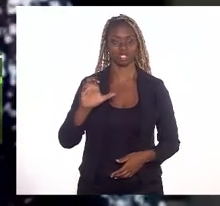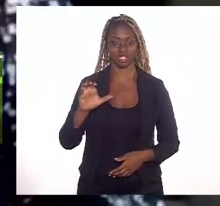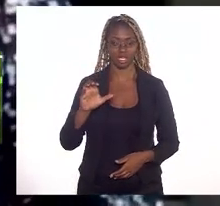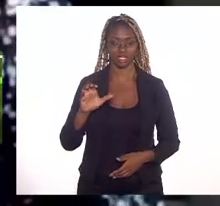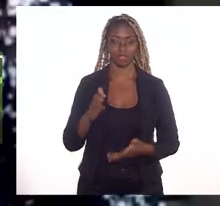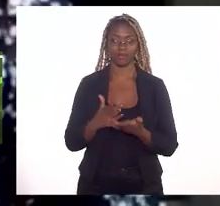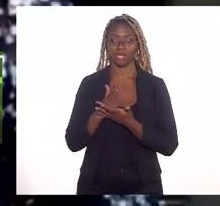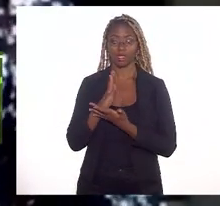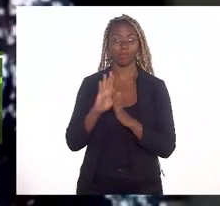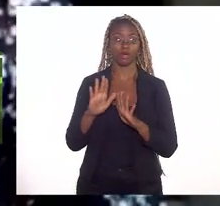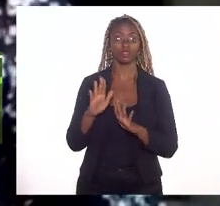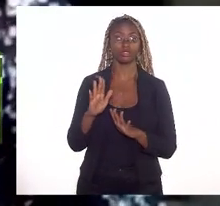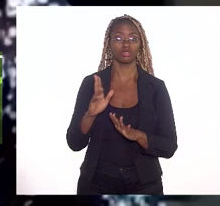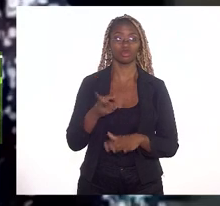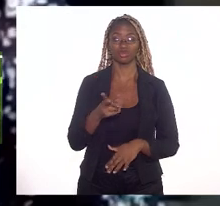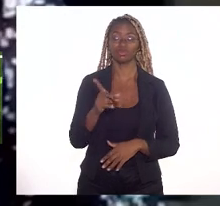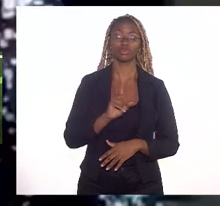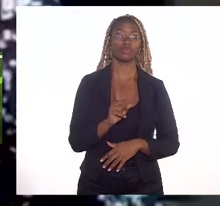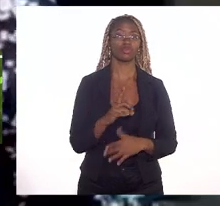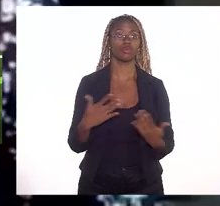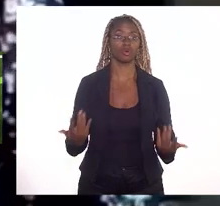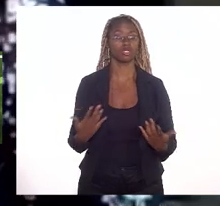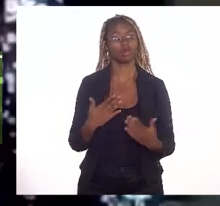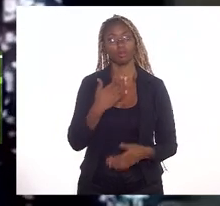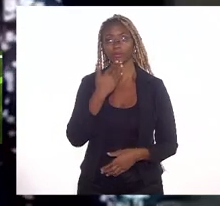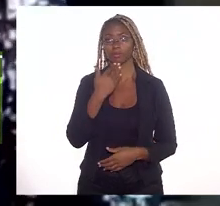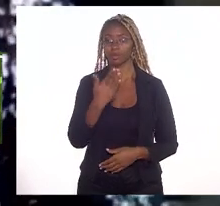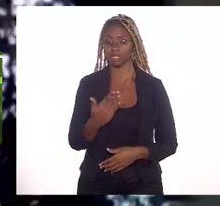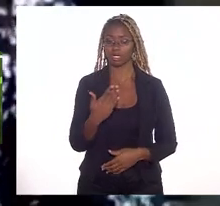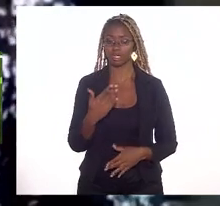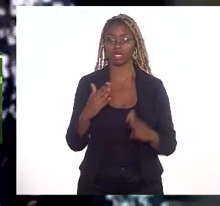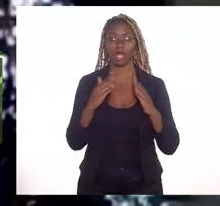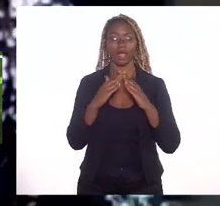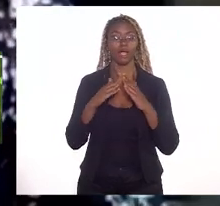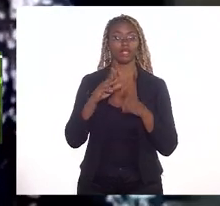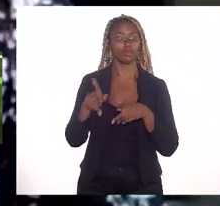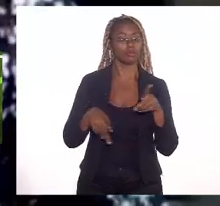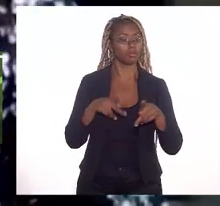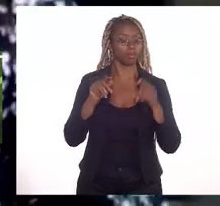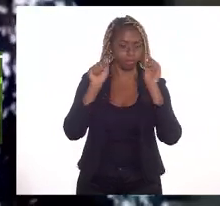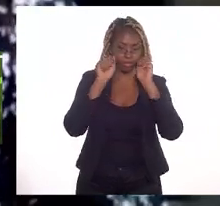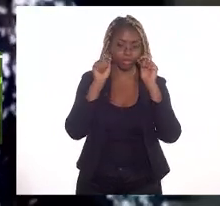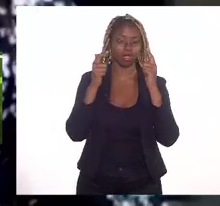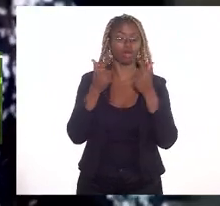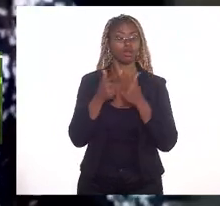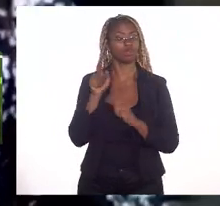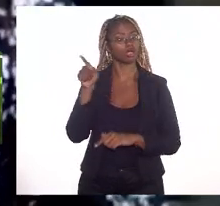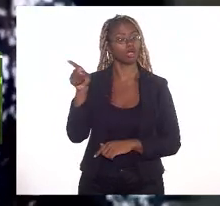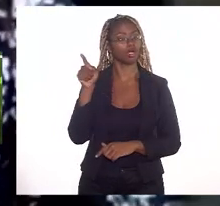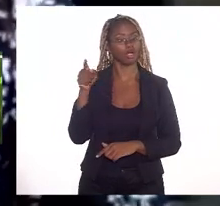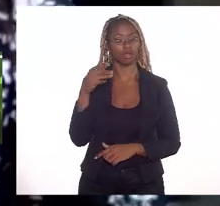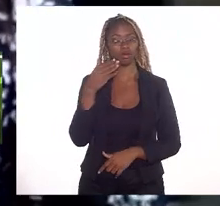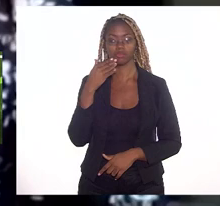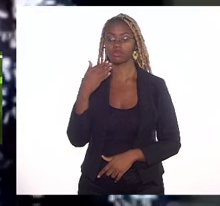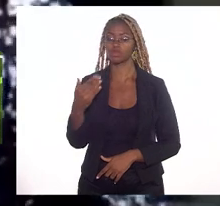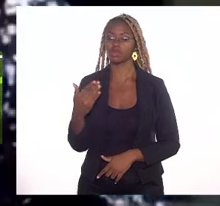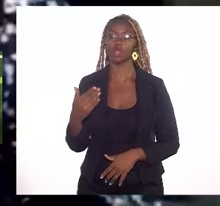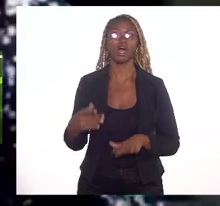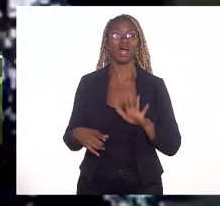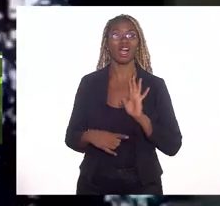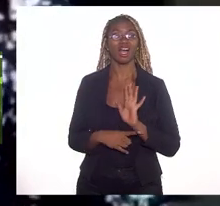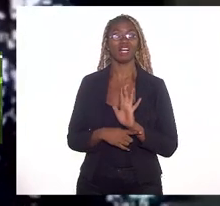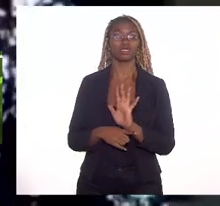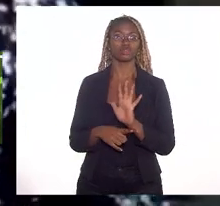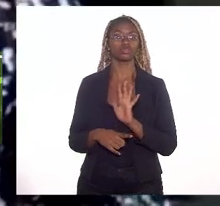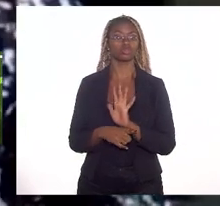não foi para frente. Então, eu peço a essa Casa do Povo, né, que é a Alerj, que ela possa nos ajudar para que a gente